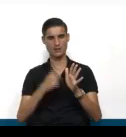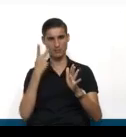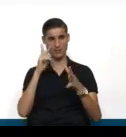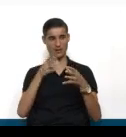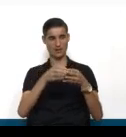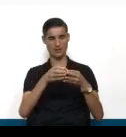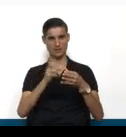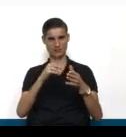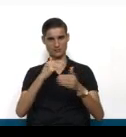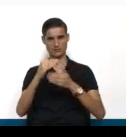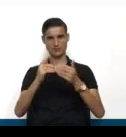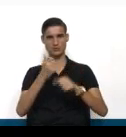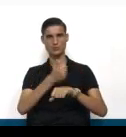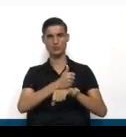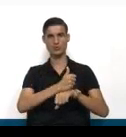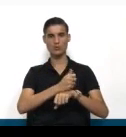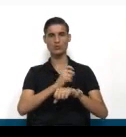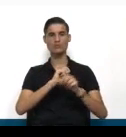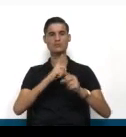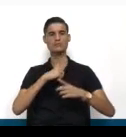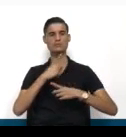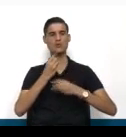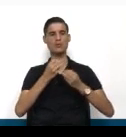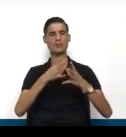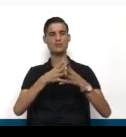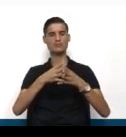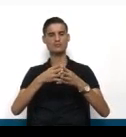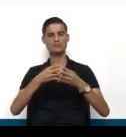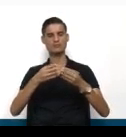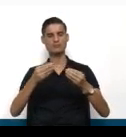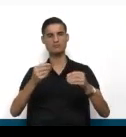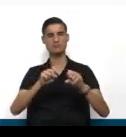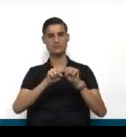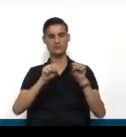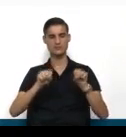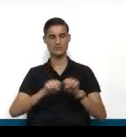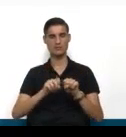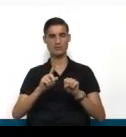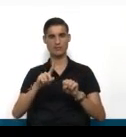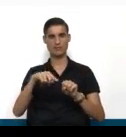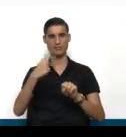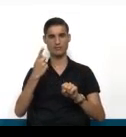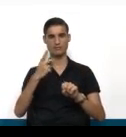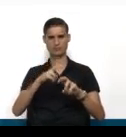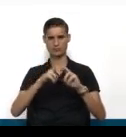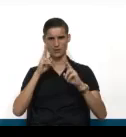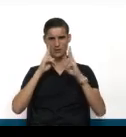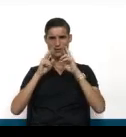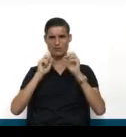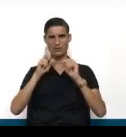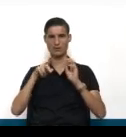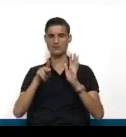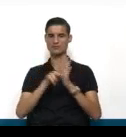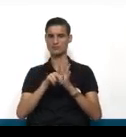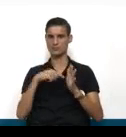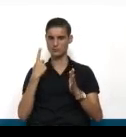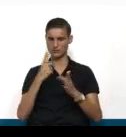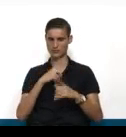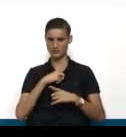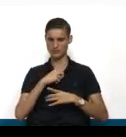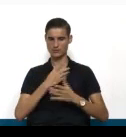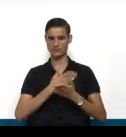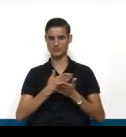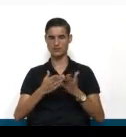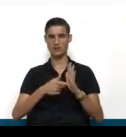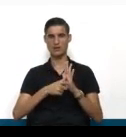a equipe de desenvolvimento a solução do sistema seguinte. Então, lembra que essas eram as condições que nós